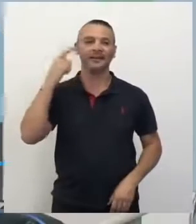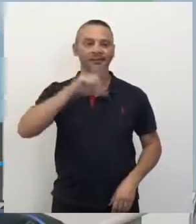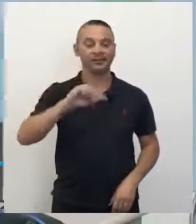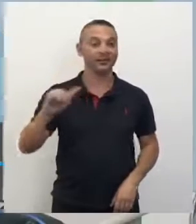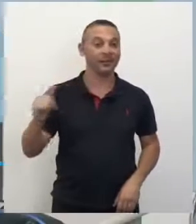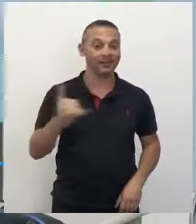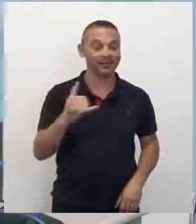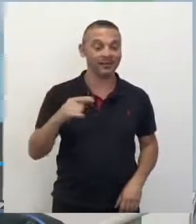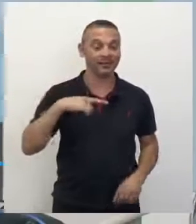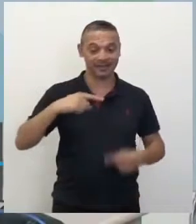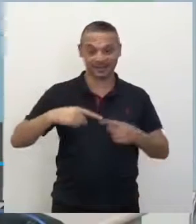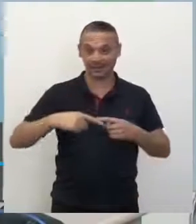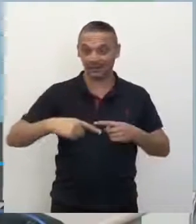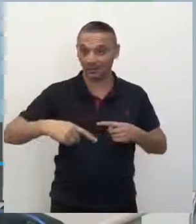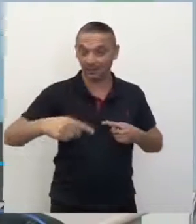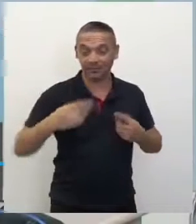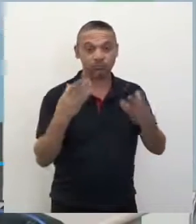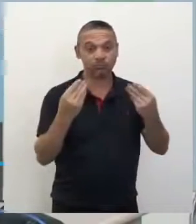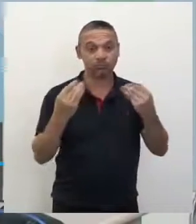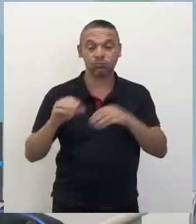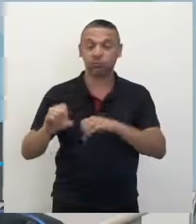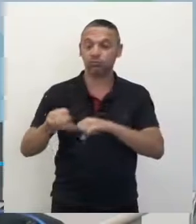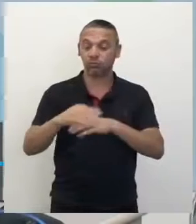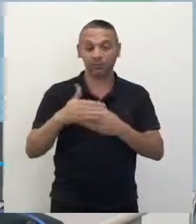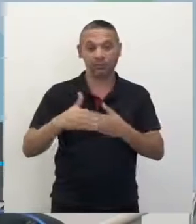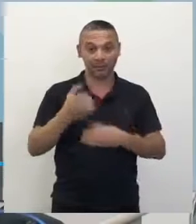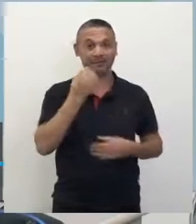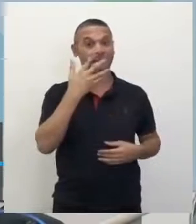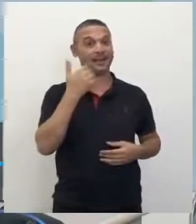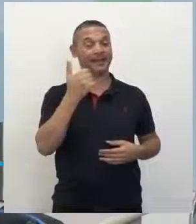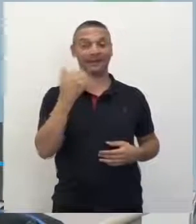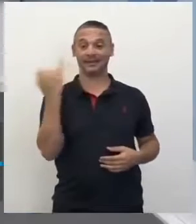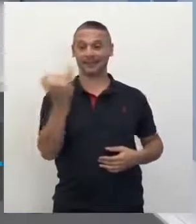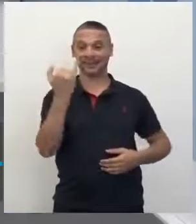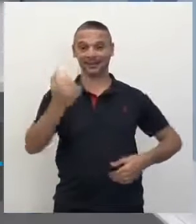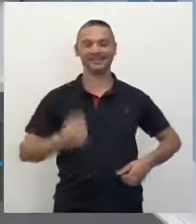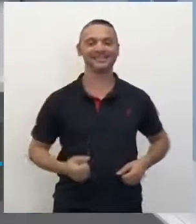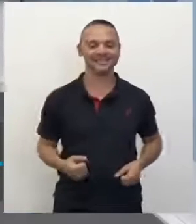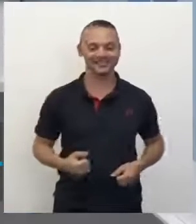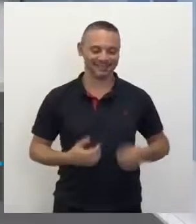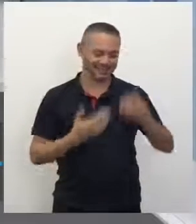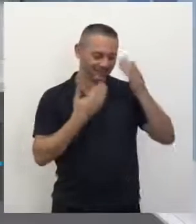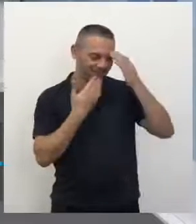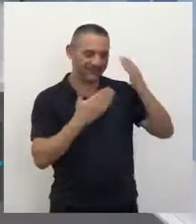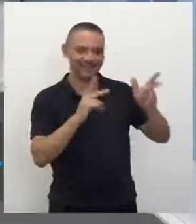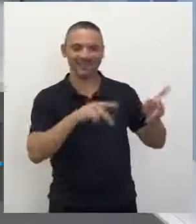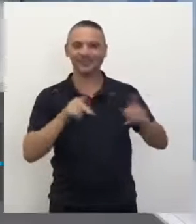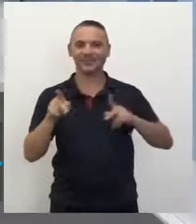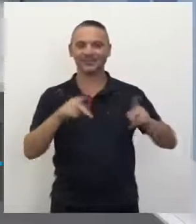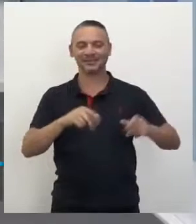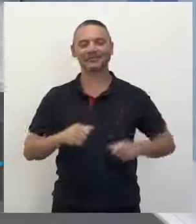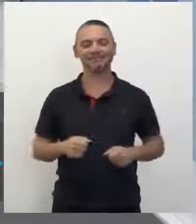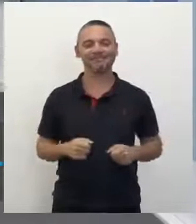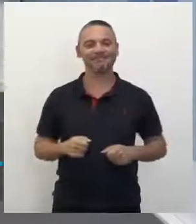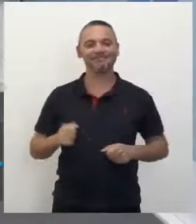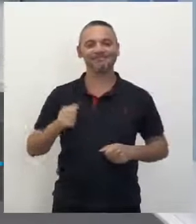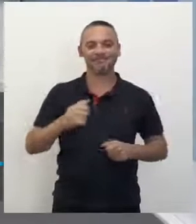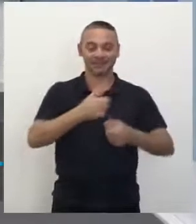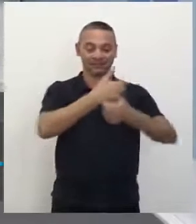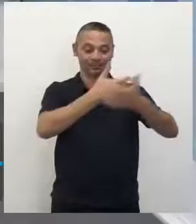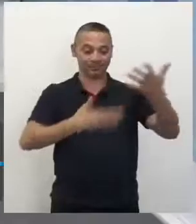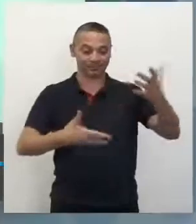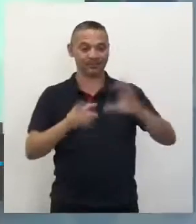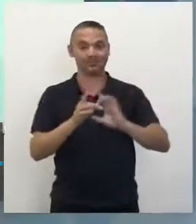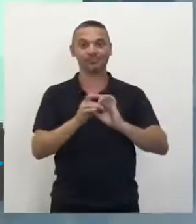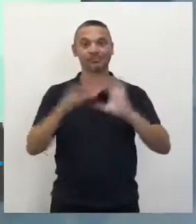Aproveitar que a gente vai ter uma semana cheia. Vamos começar bem então, galera. É isso aí. Obrigado, professor. E lembrando, o chat vai ficar aberto aqui. Ele não está